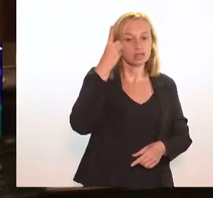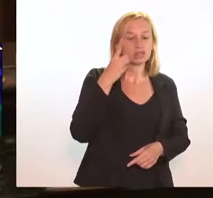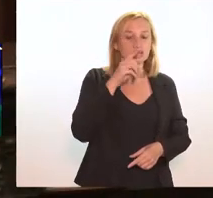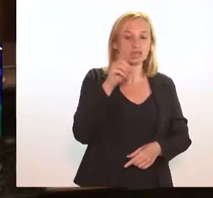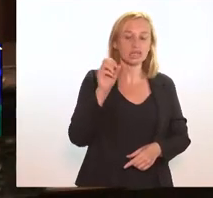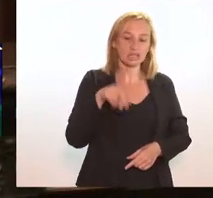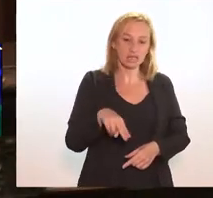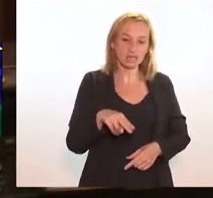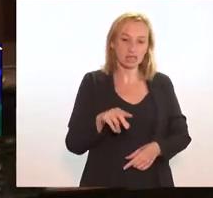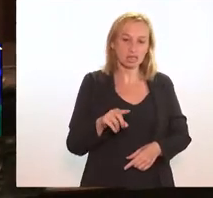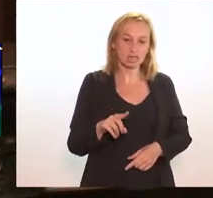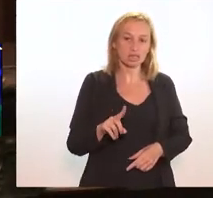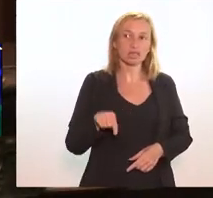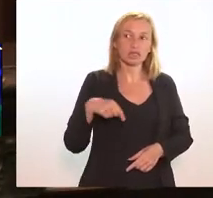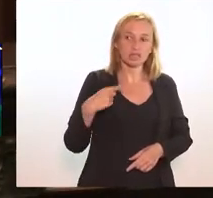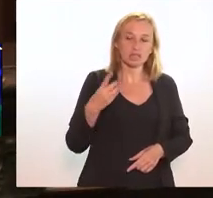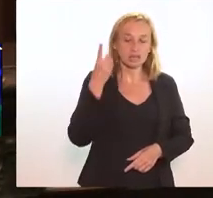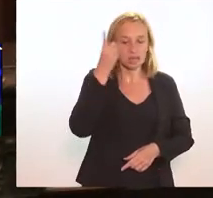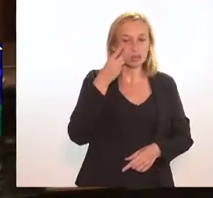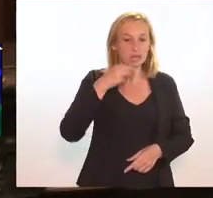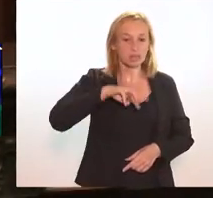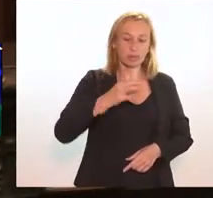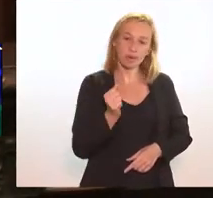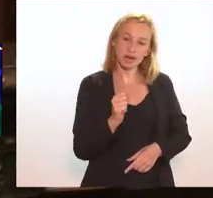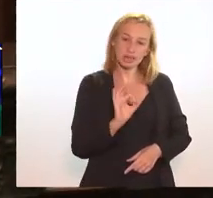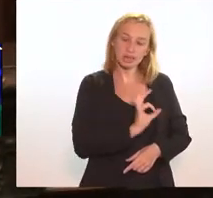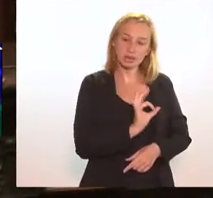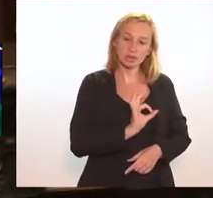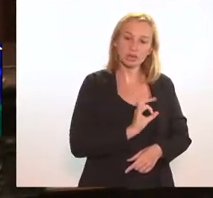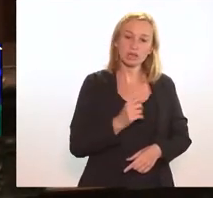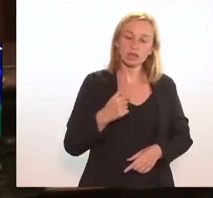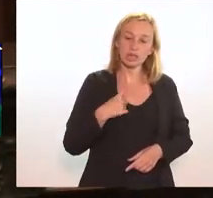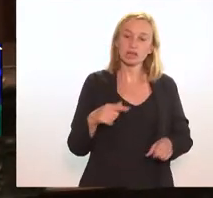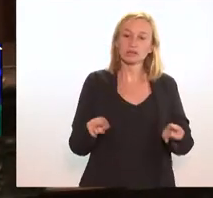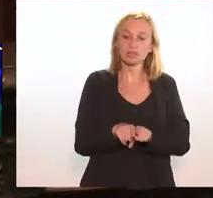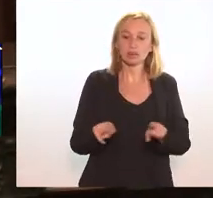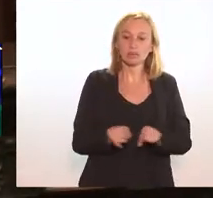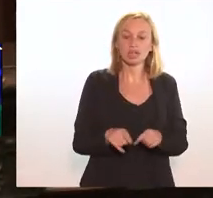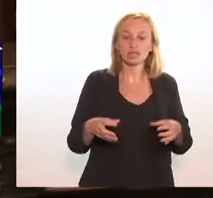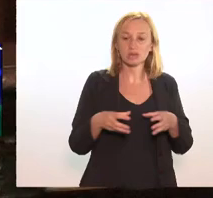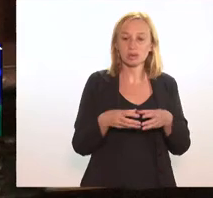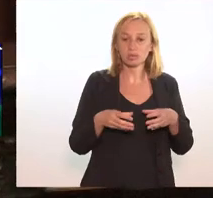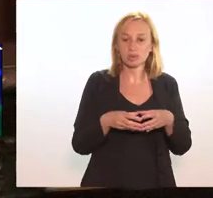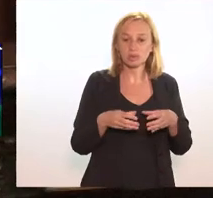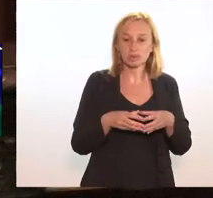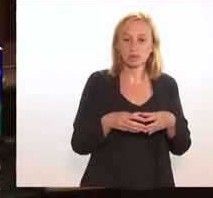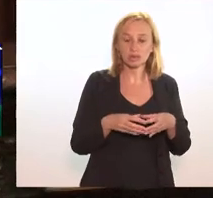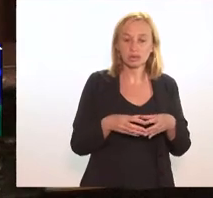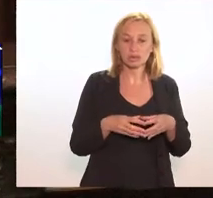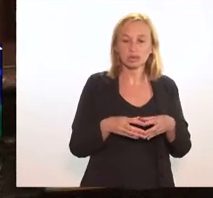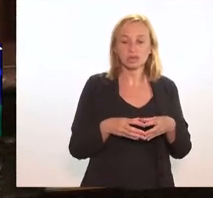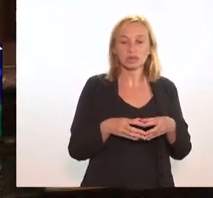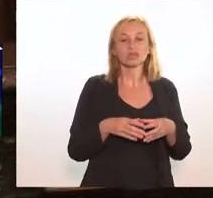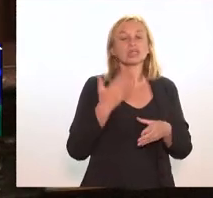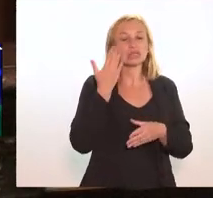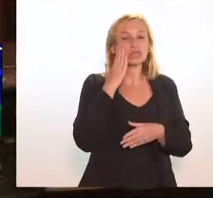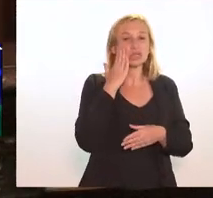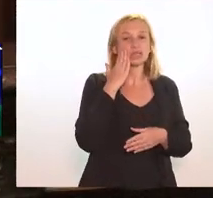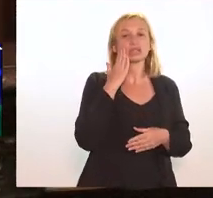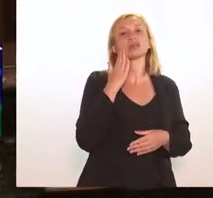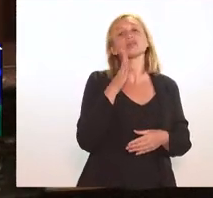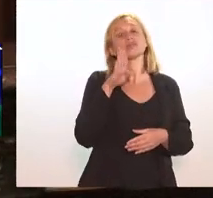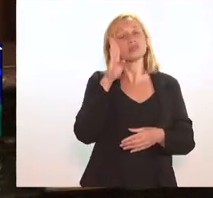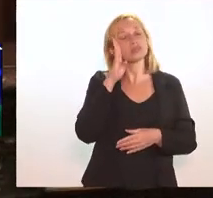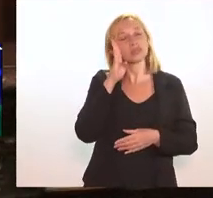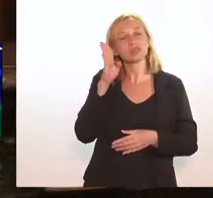Zeidan e a deputada Marta Rocha, e eu presido essa comissão entendendo a